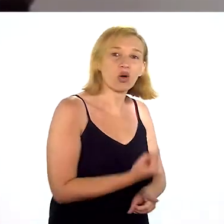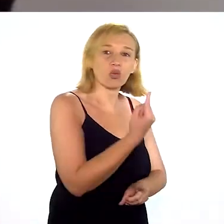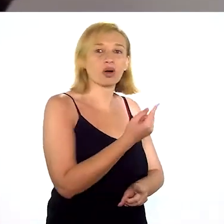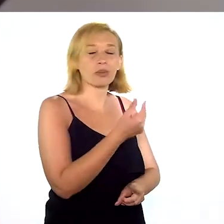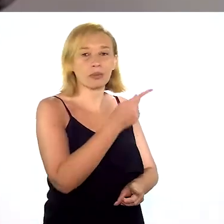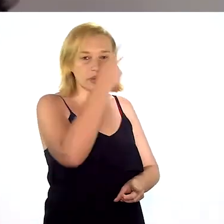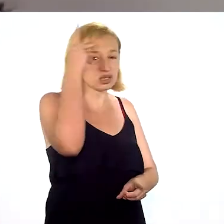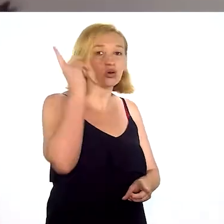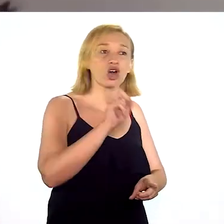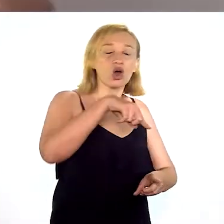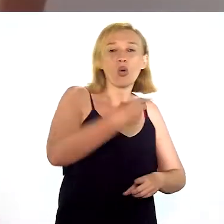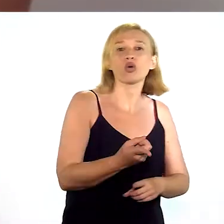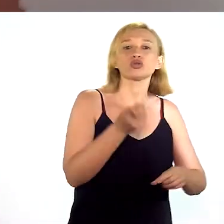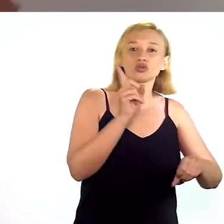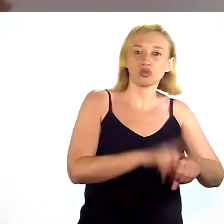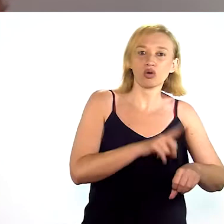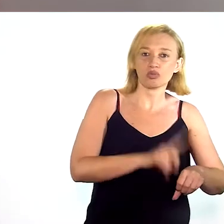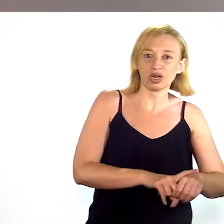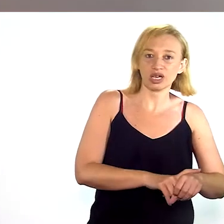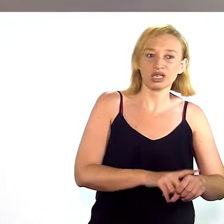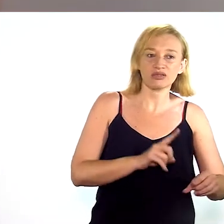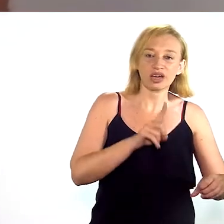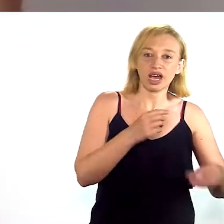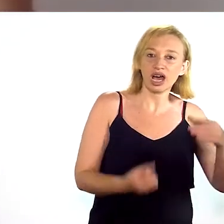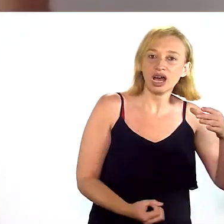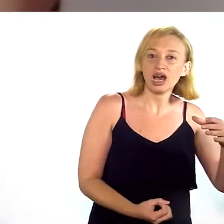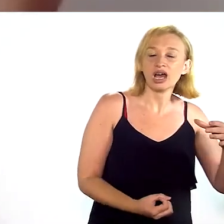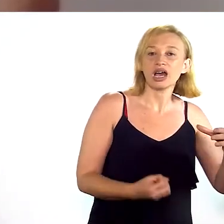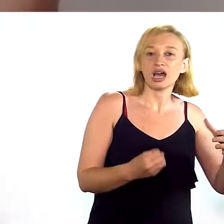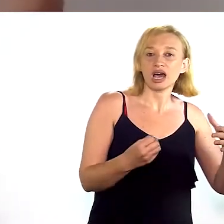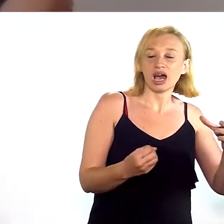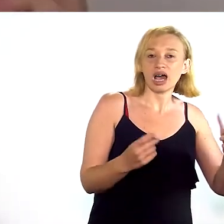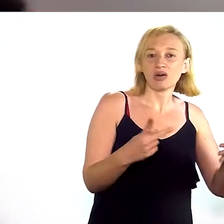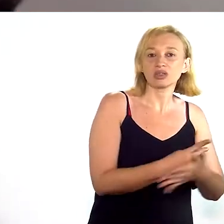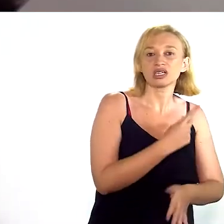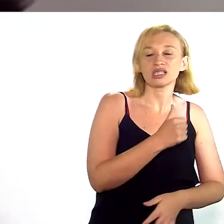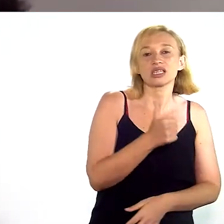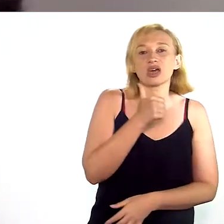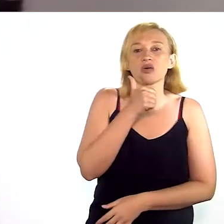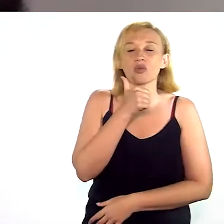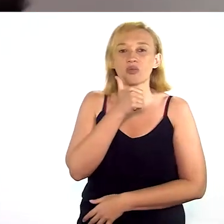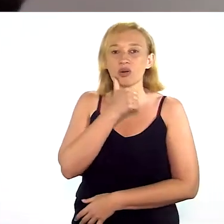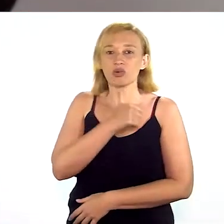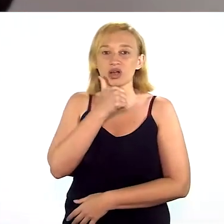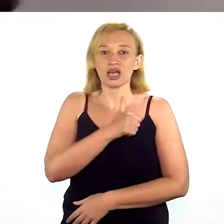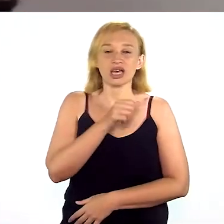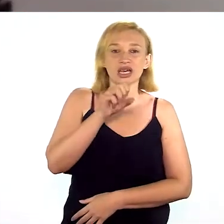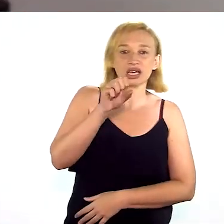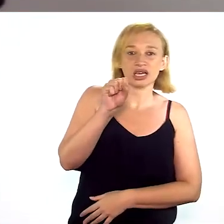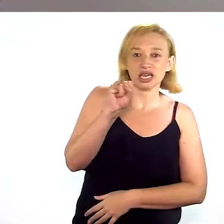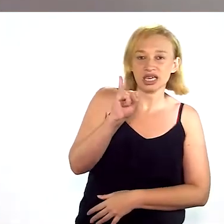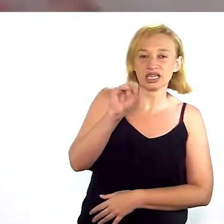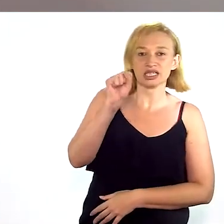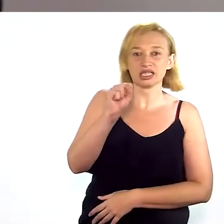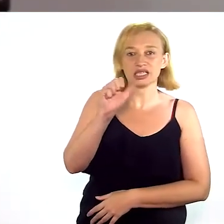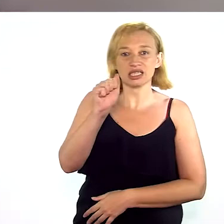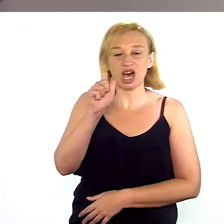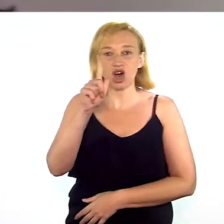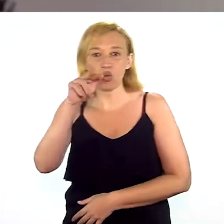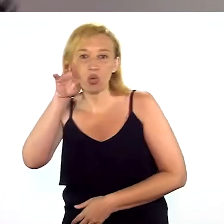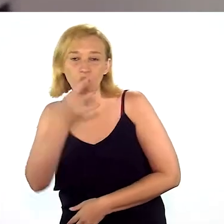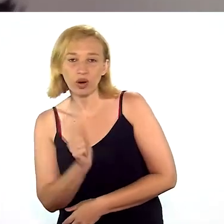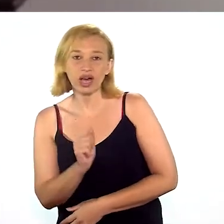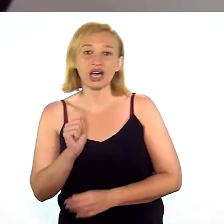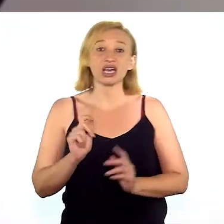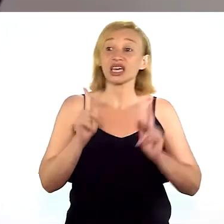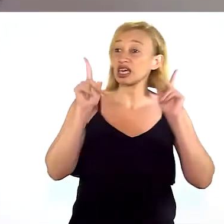encontrar alguém. E aí é um outro momento no qual uma outra figura vai surgir, que é a Isaura, que é uma moça que também os amores haviam